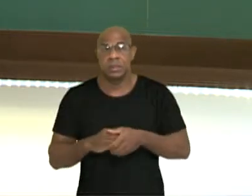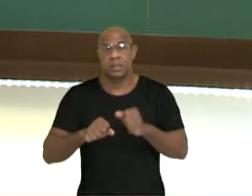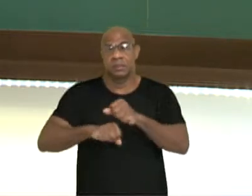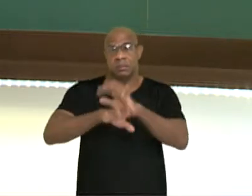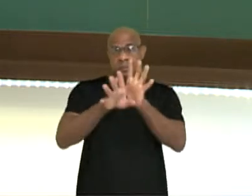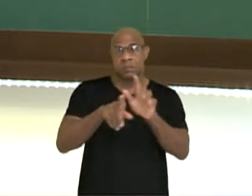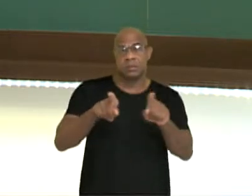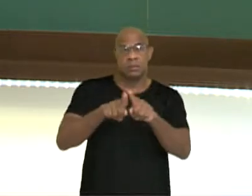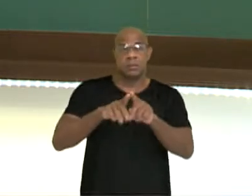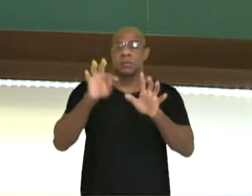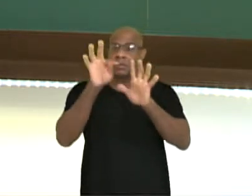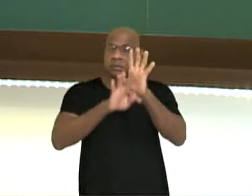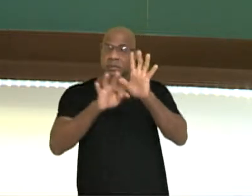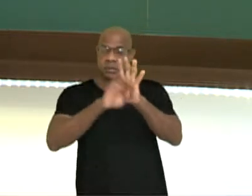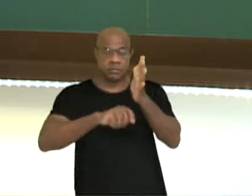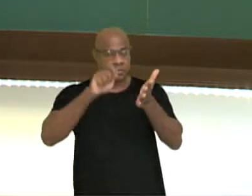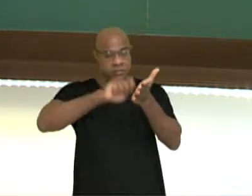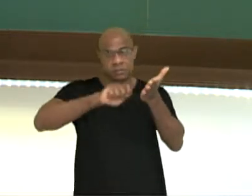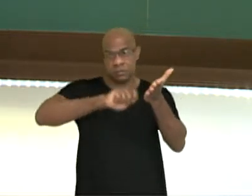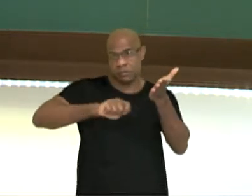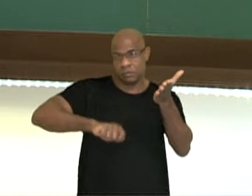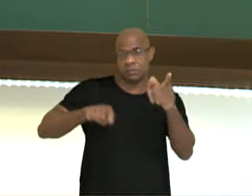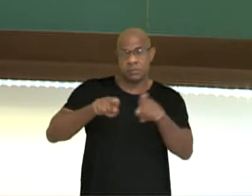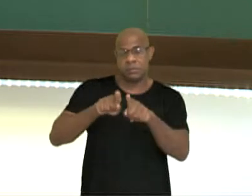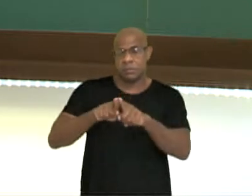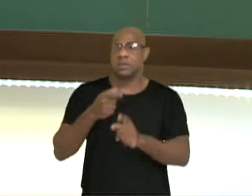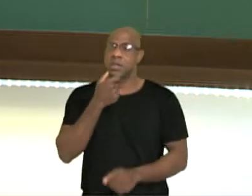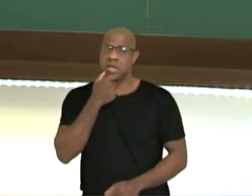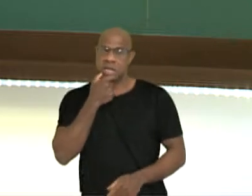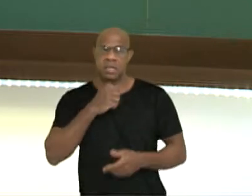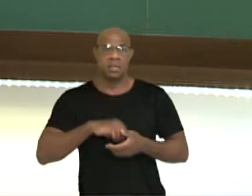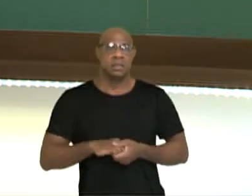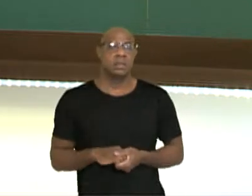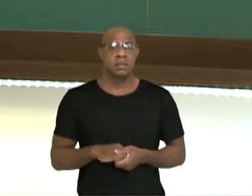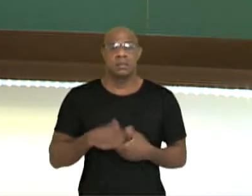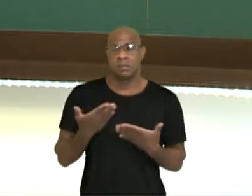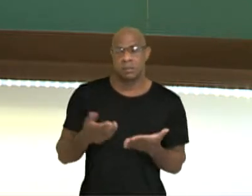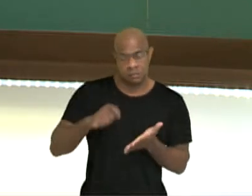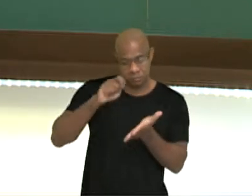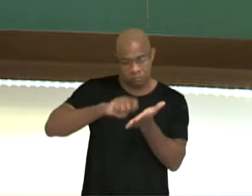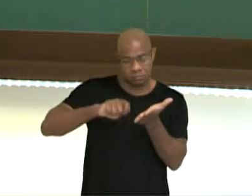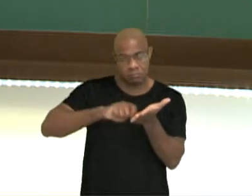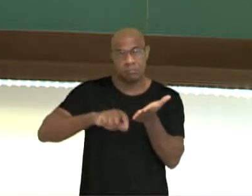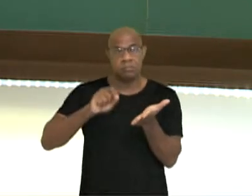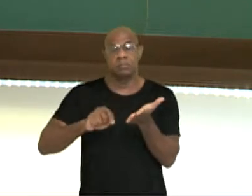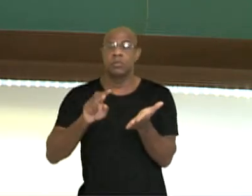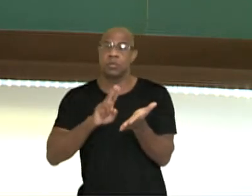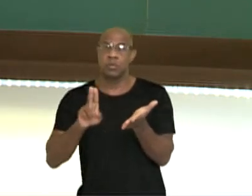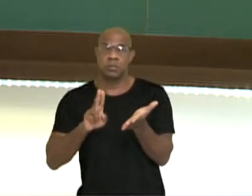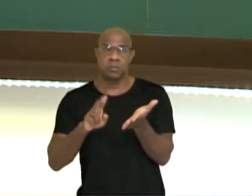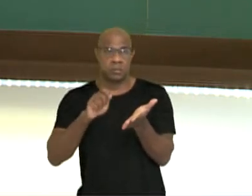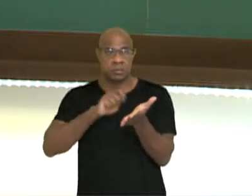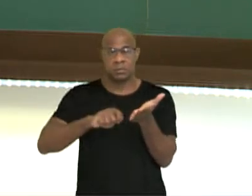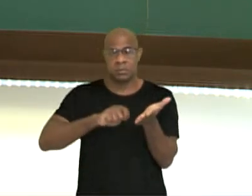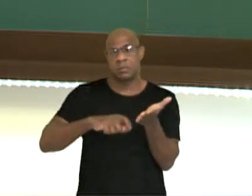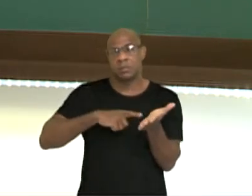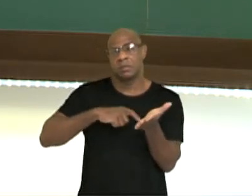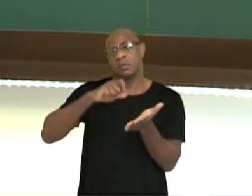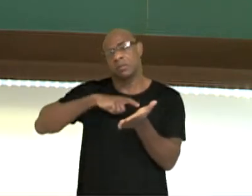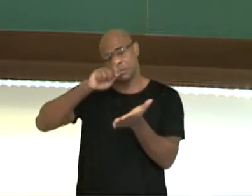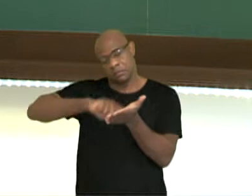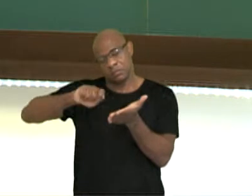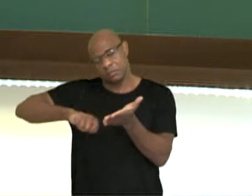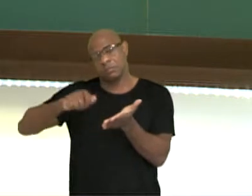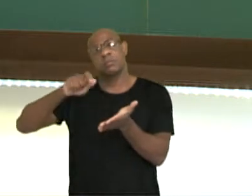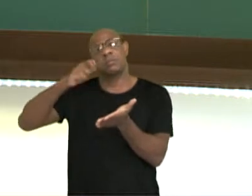em textos descritivos de língua inglesa. Texto descritivo, como o nome já diz, é aquele texto que vai